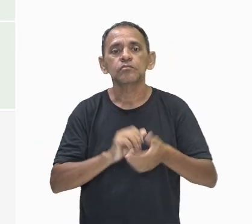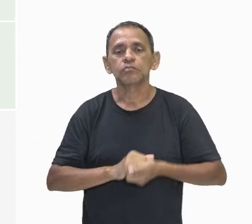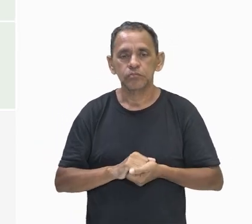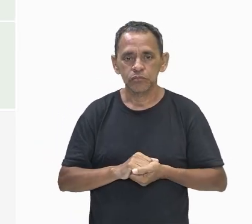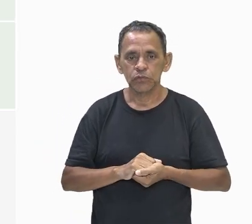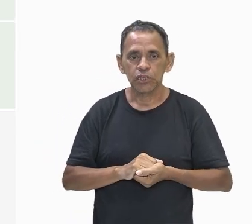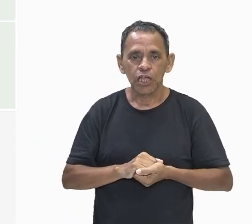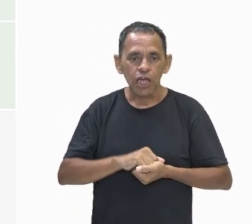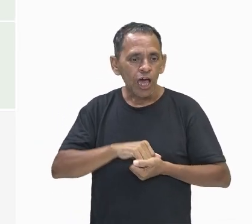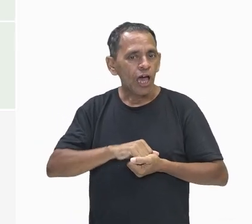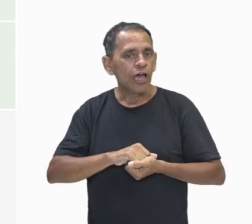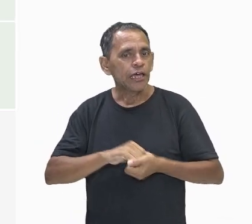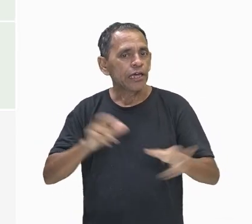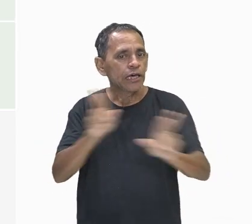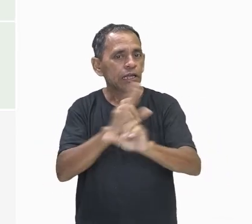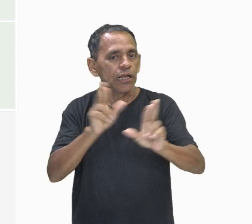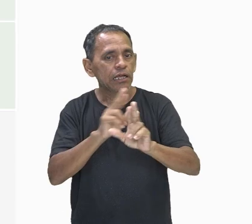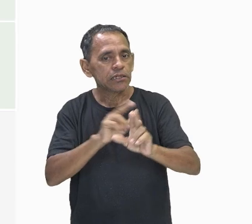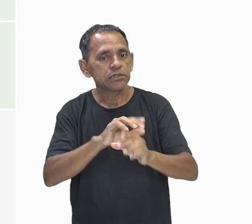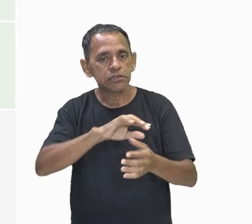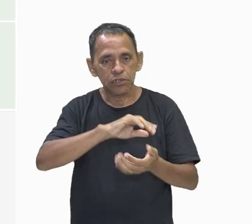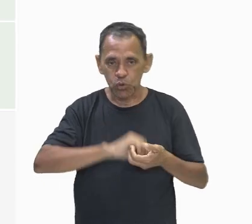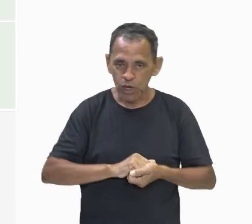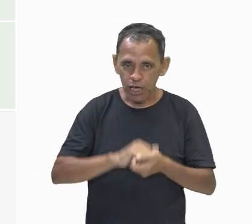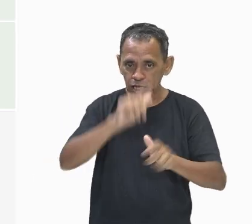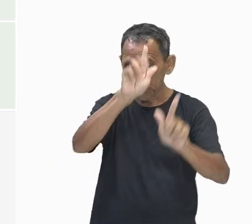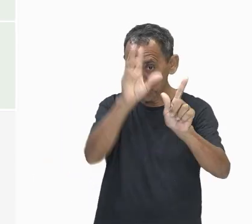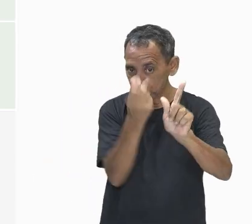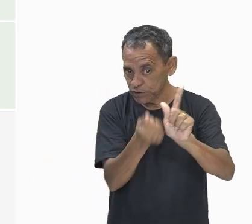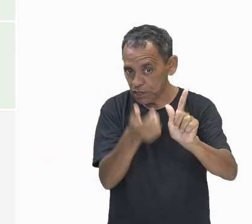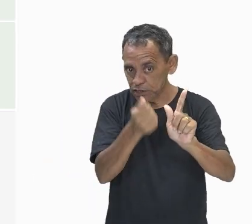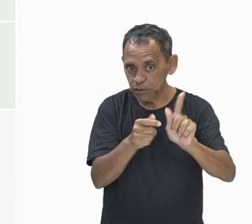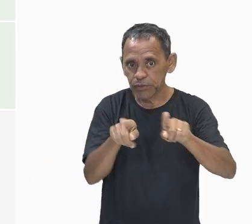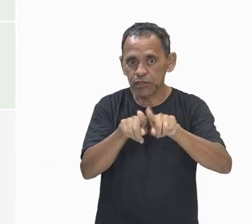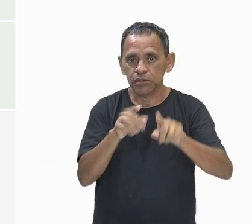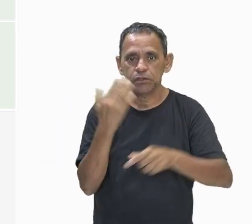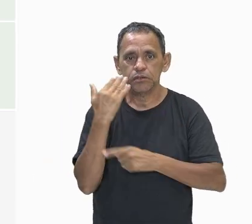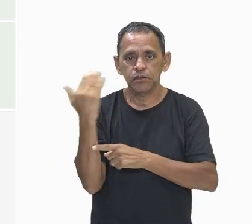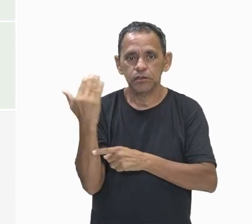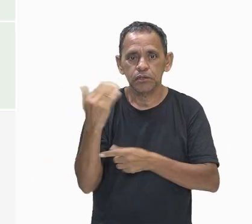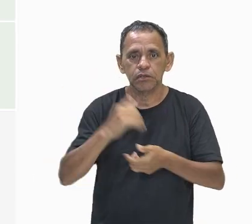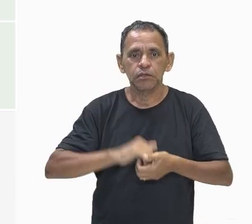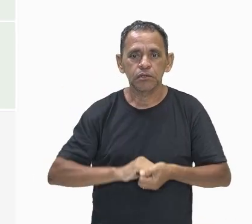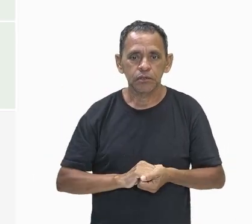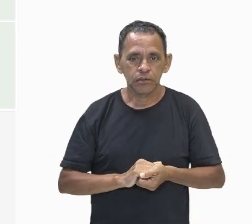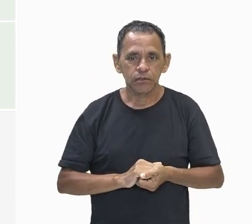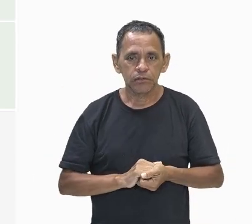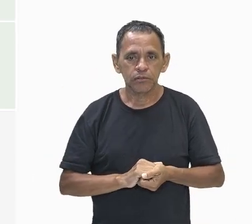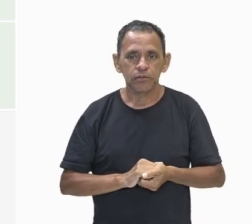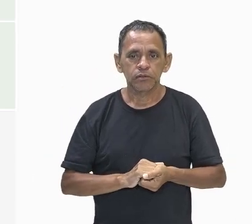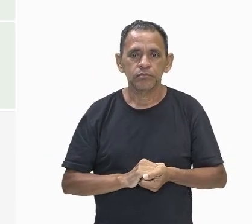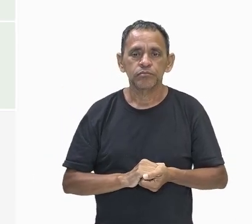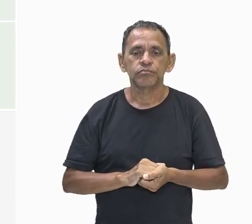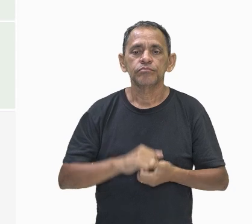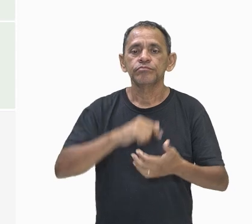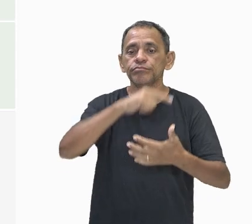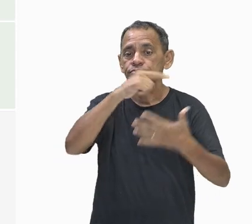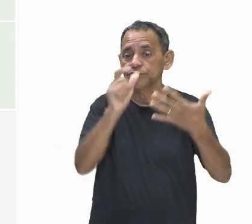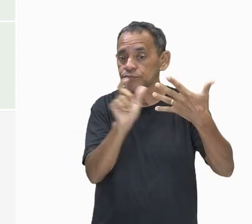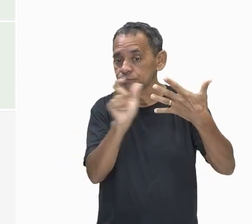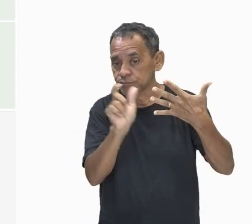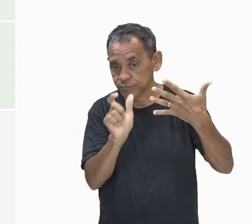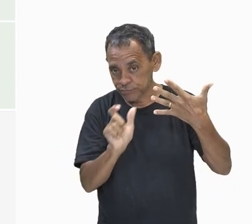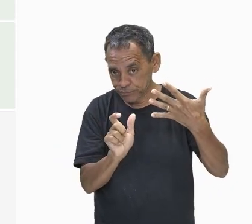G é a constante de gravitação, tá aí o valor, 6,67 vezes 10 a menos 11. M1 e M2 a massa dos